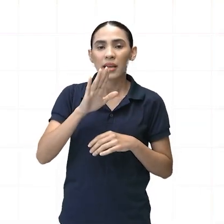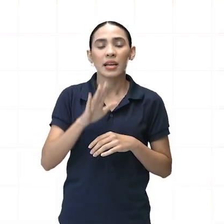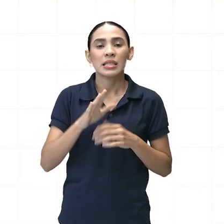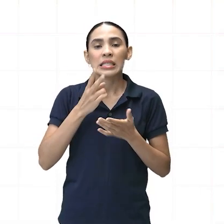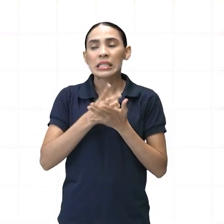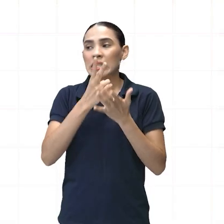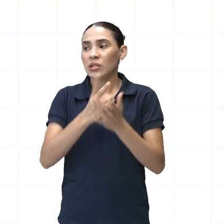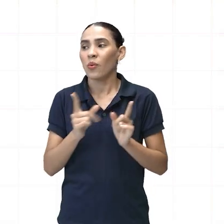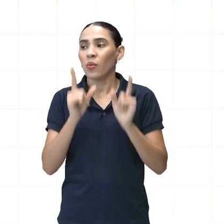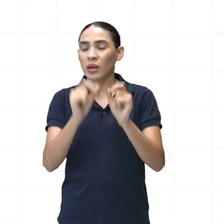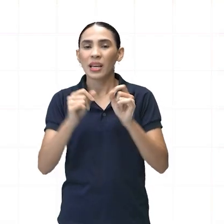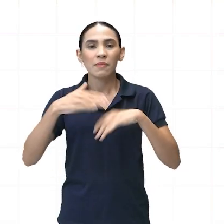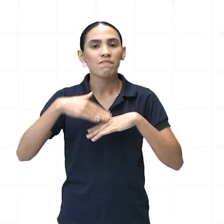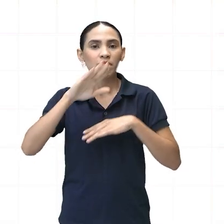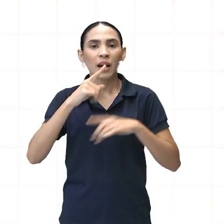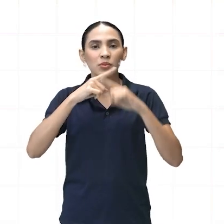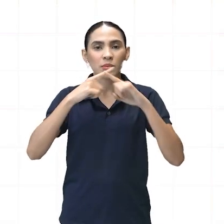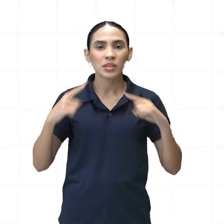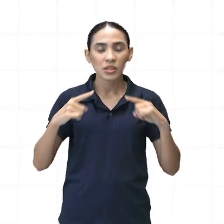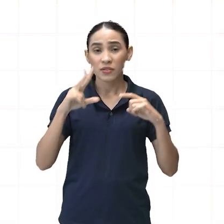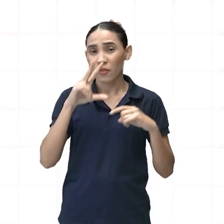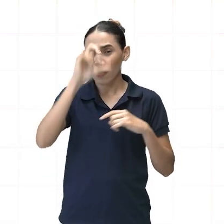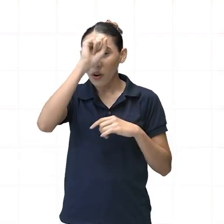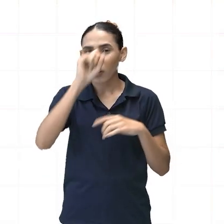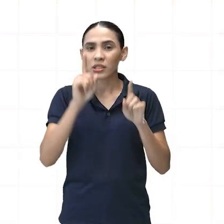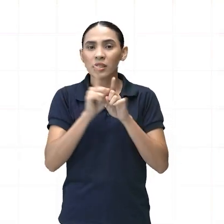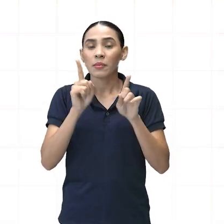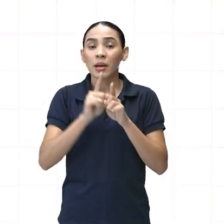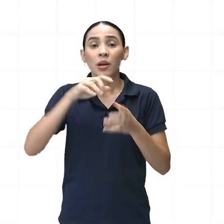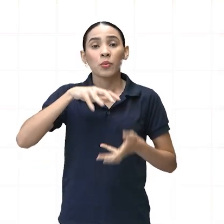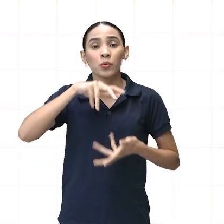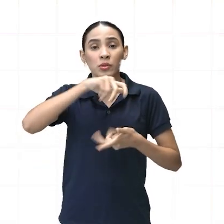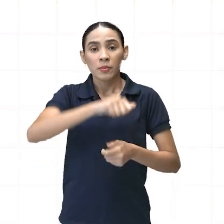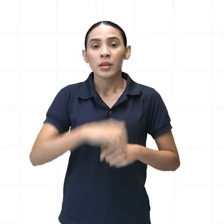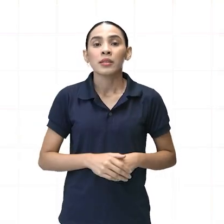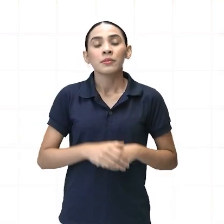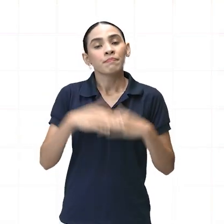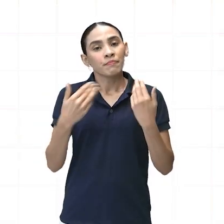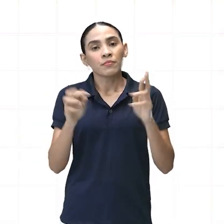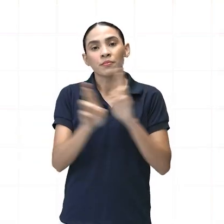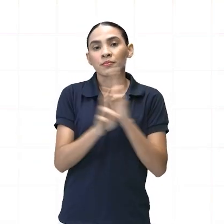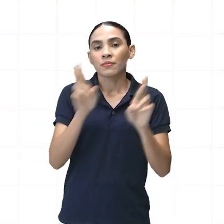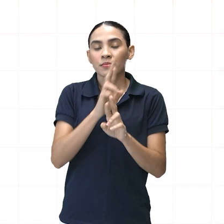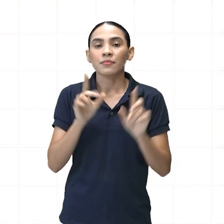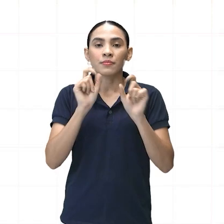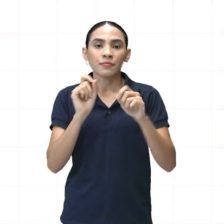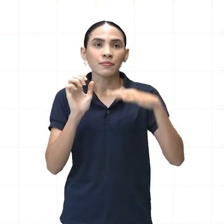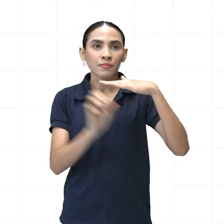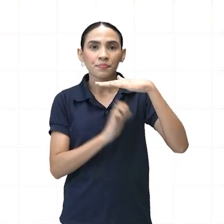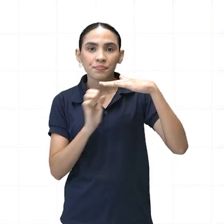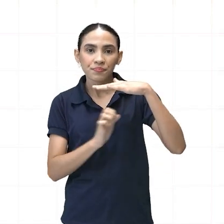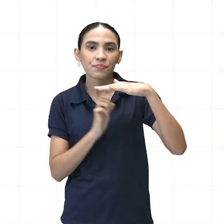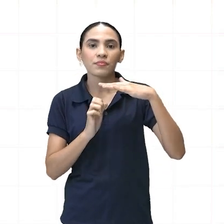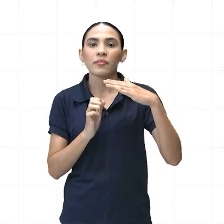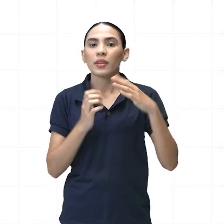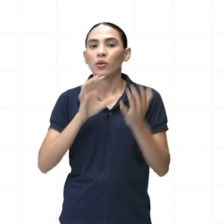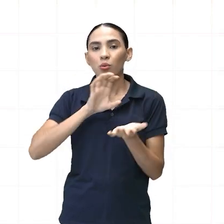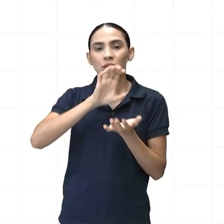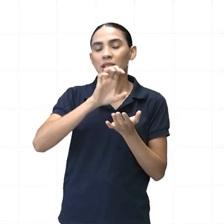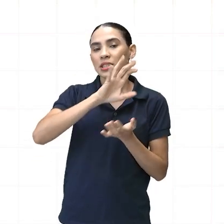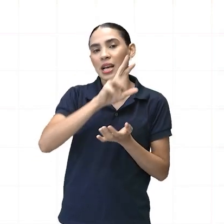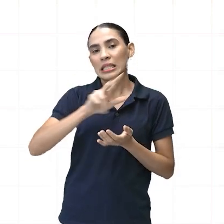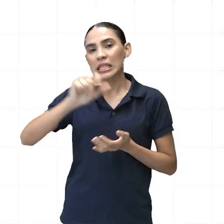elas sejam mais competitivas globalmente em relação aí a empresas do